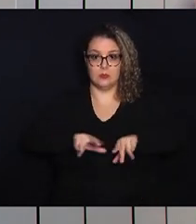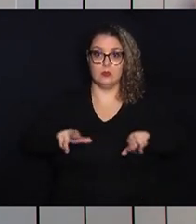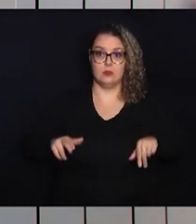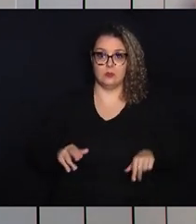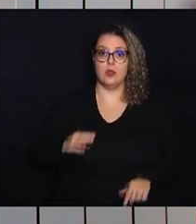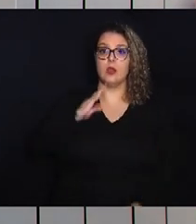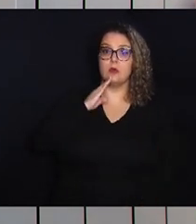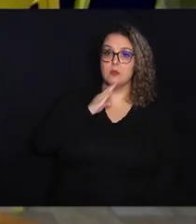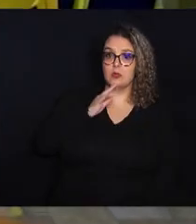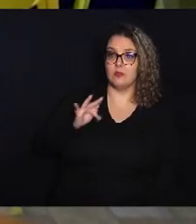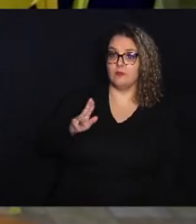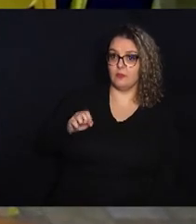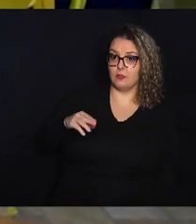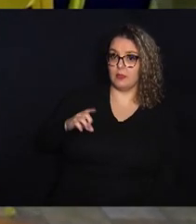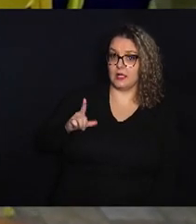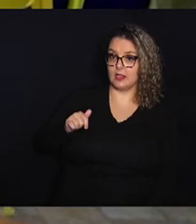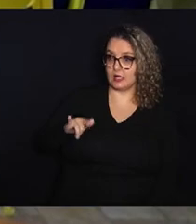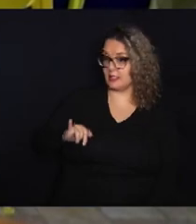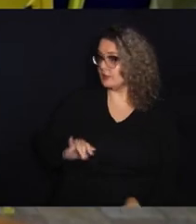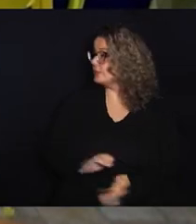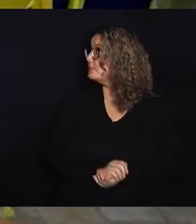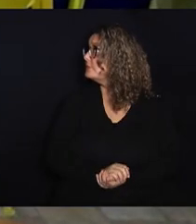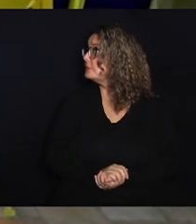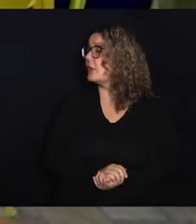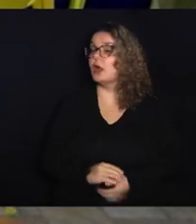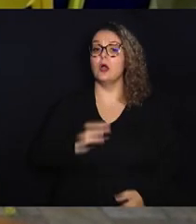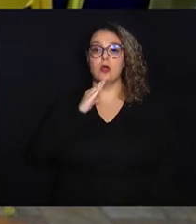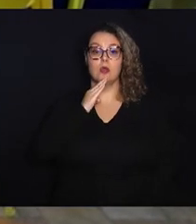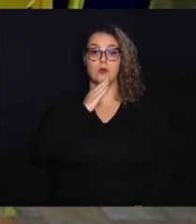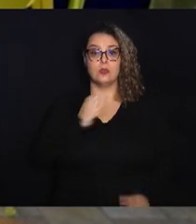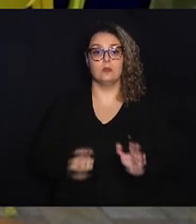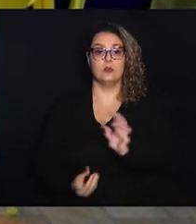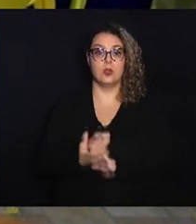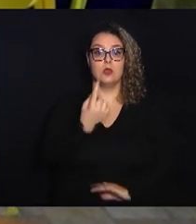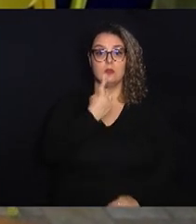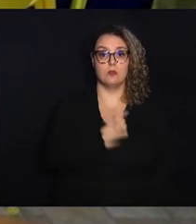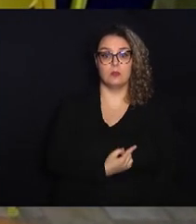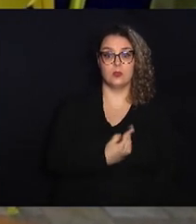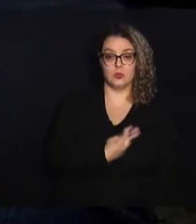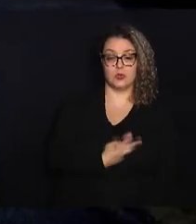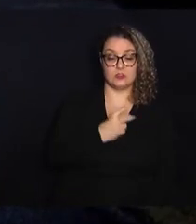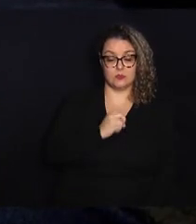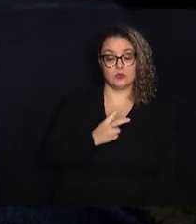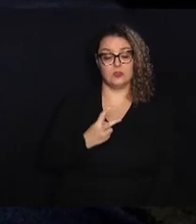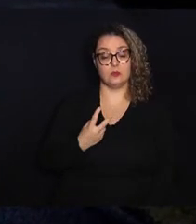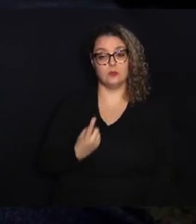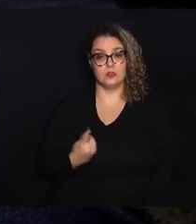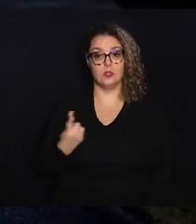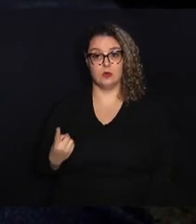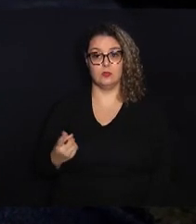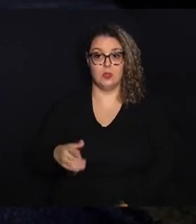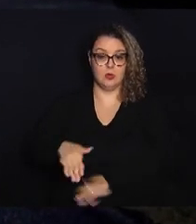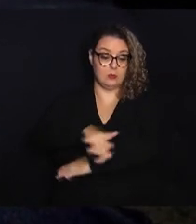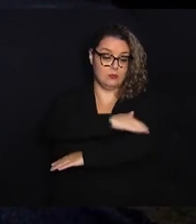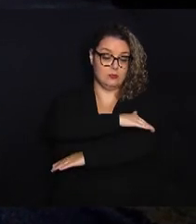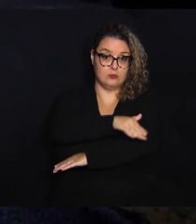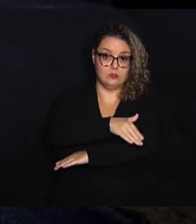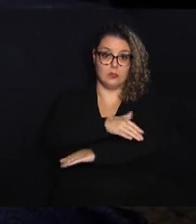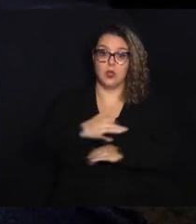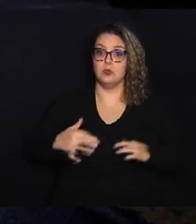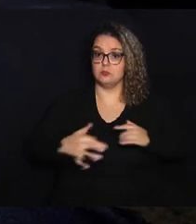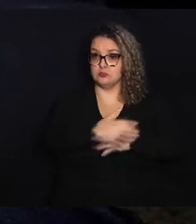Bar do Fumagalli. O Bar do Fumagalli foi inaugurado em 2011, em uma esquina pouco movimentada